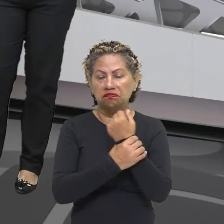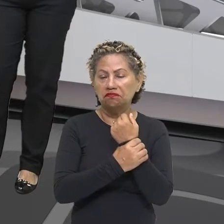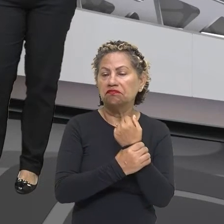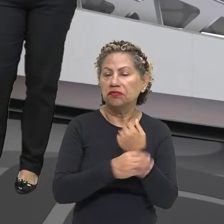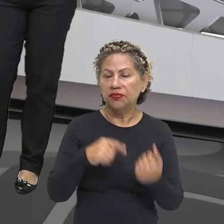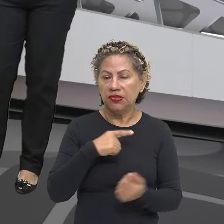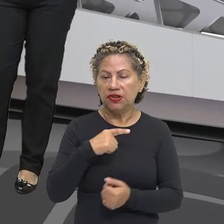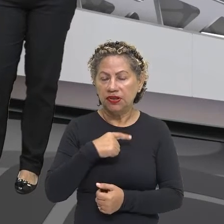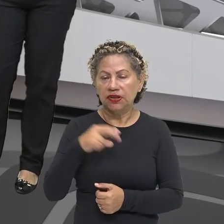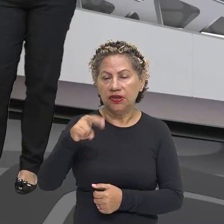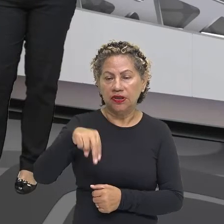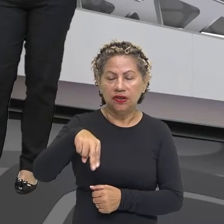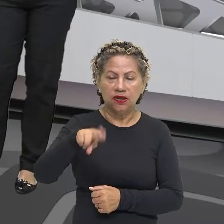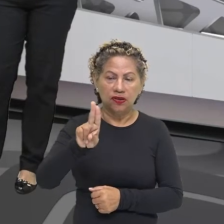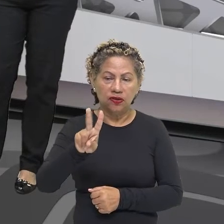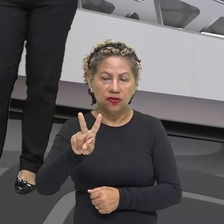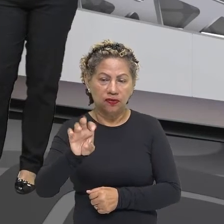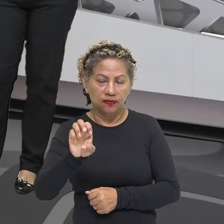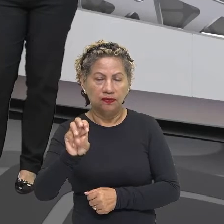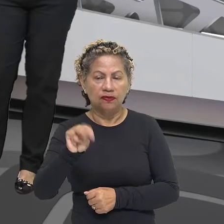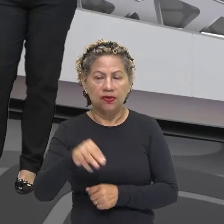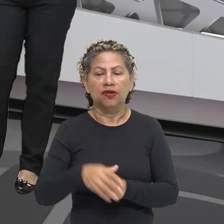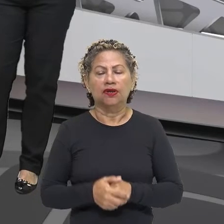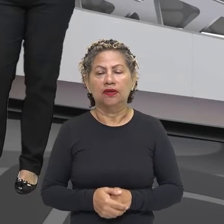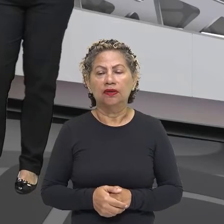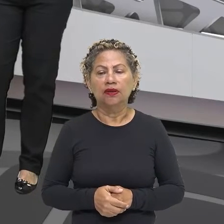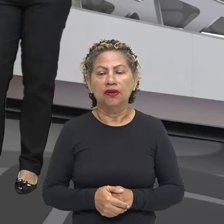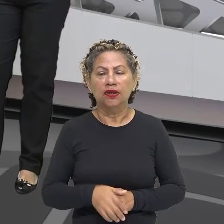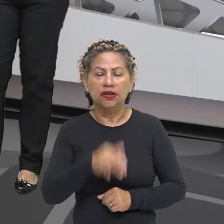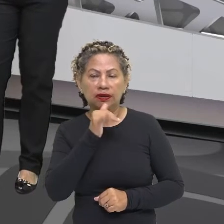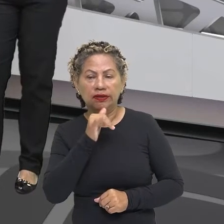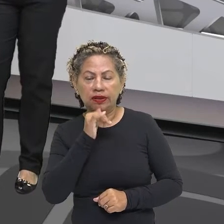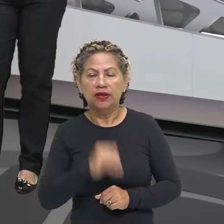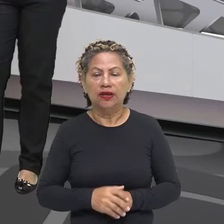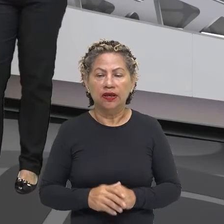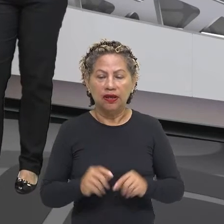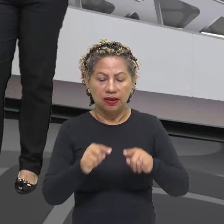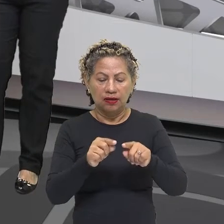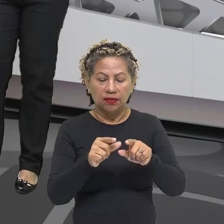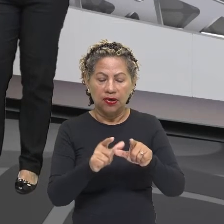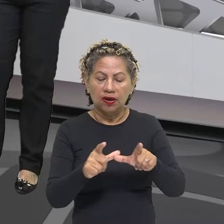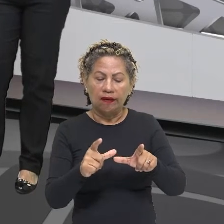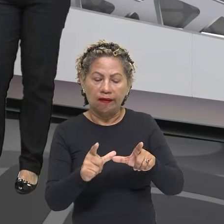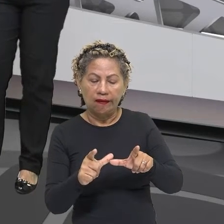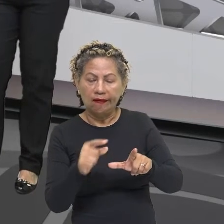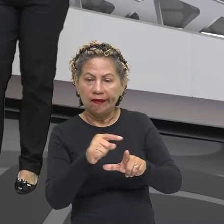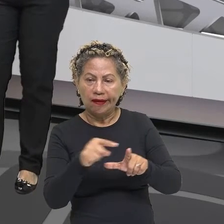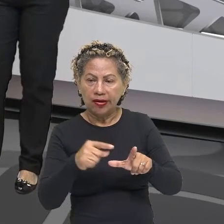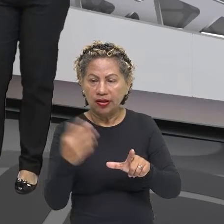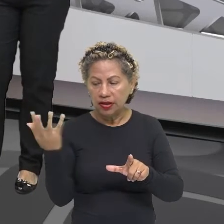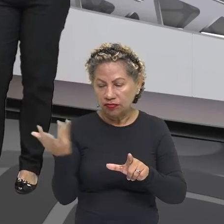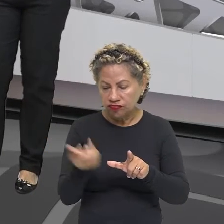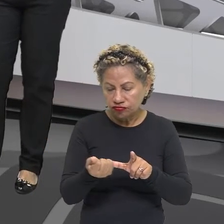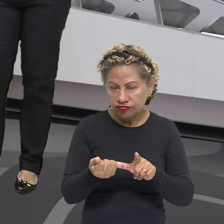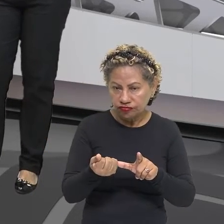a própria nuvem, que tem um antivírus também, pergunta: para ser